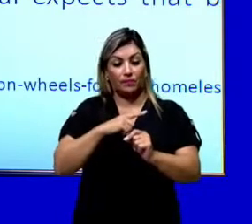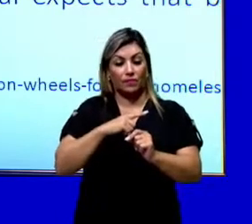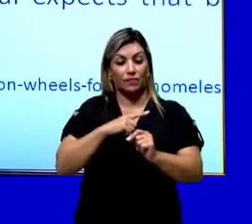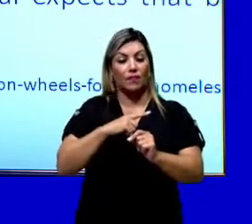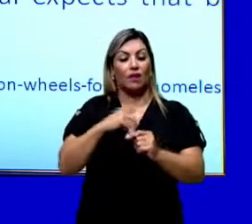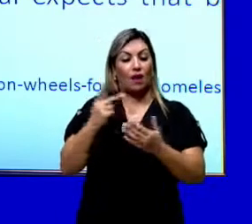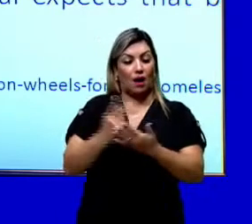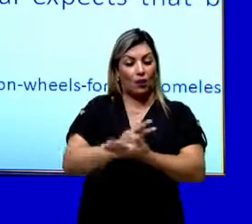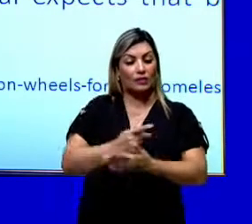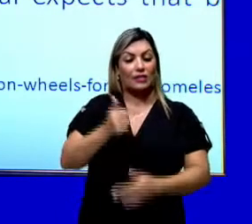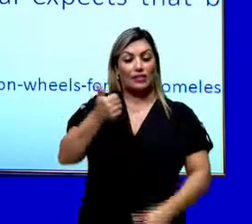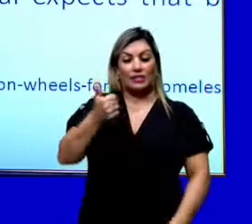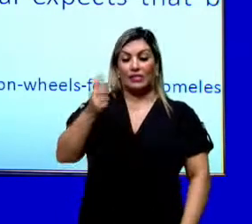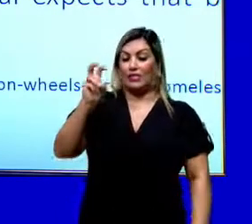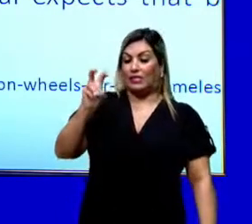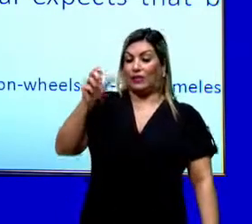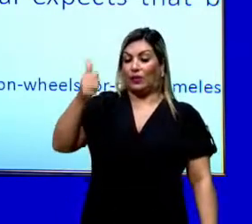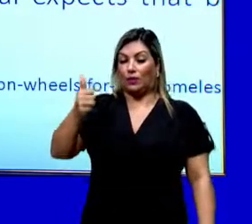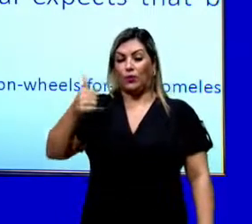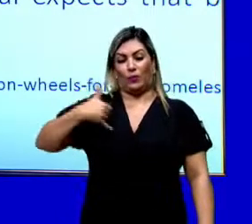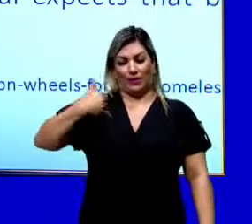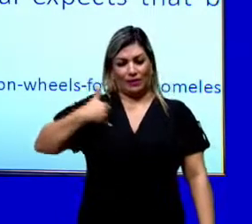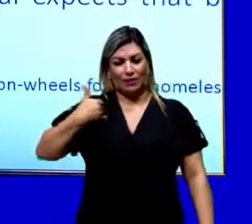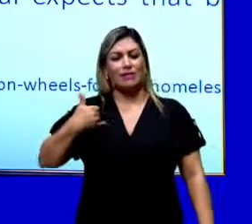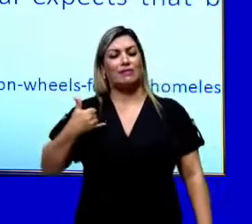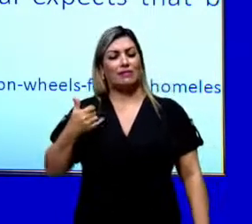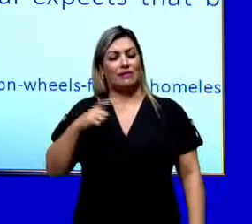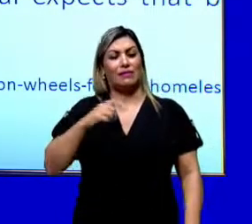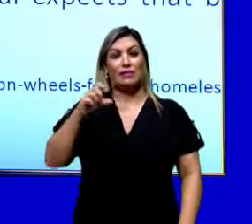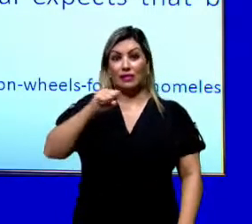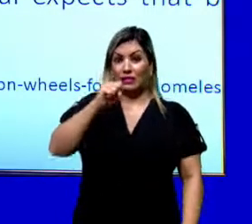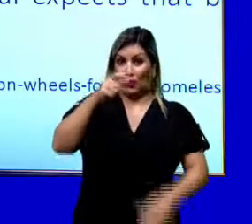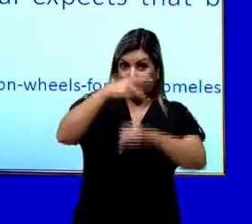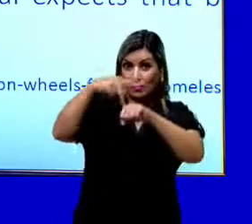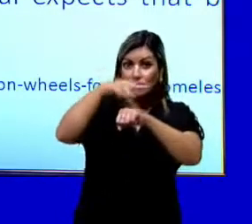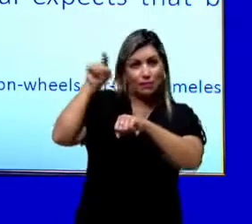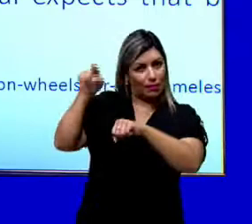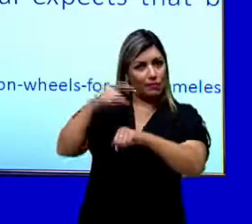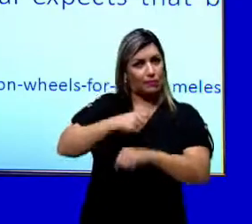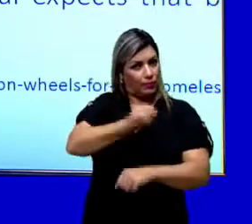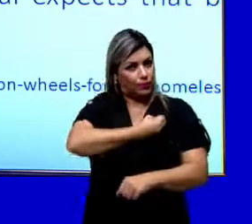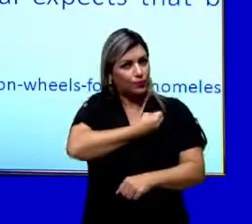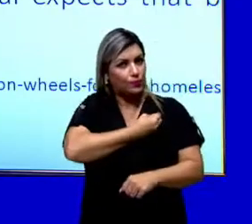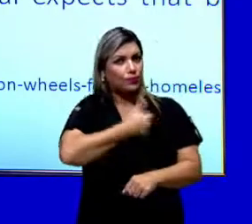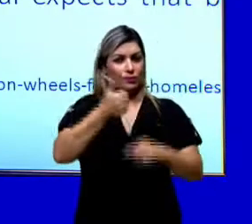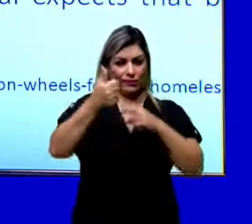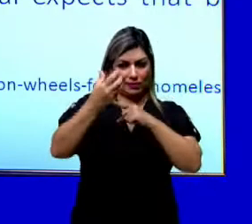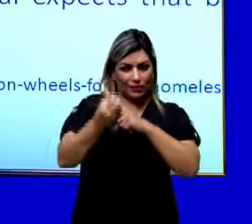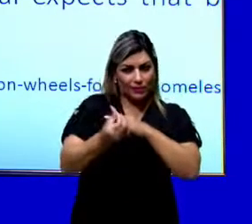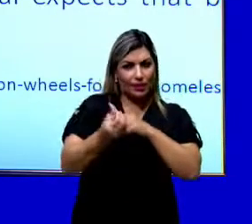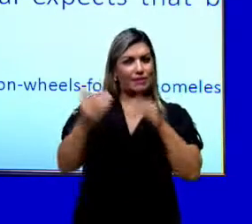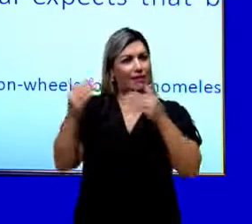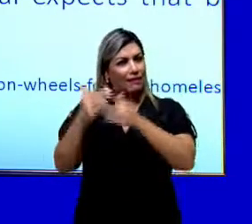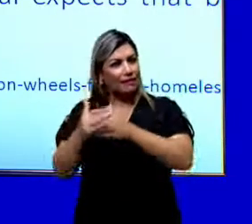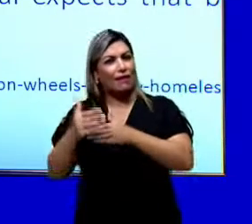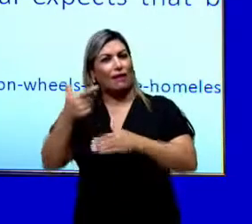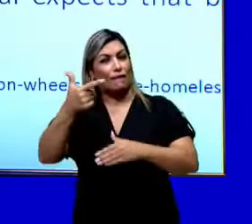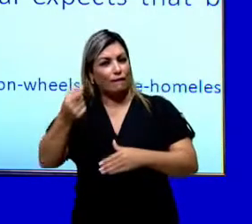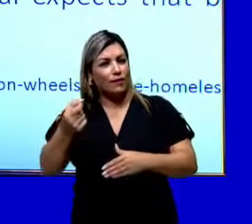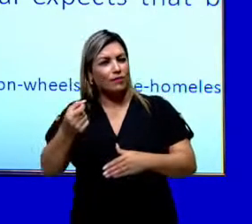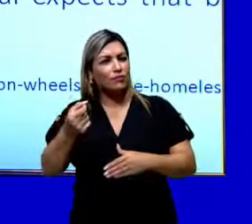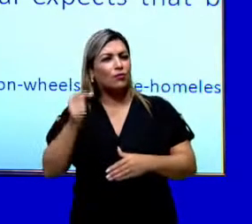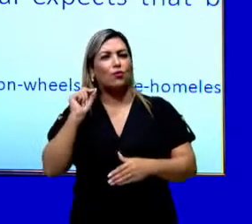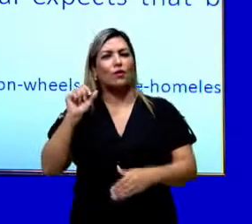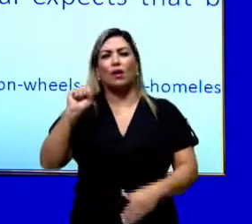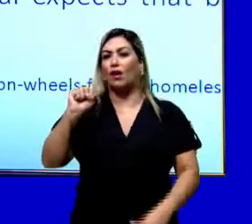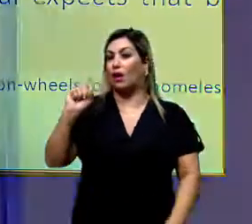stalls como modem então São Francisco tenho que olha não números aqui né 16 a 20 o que